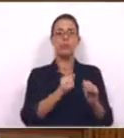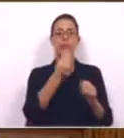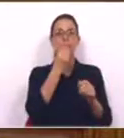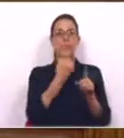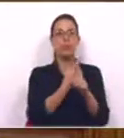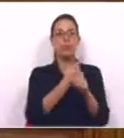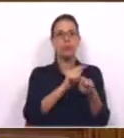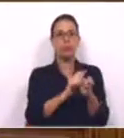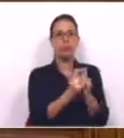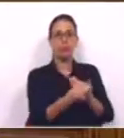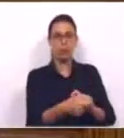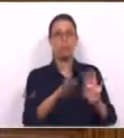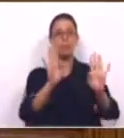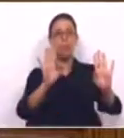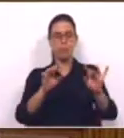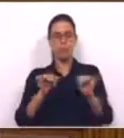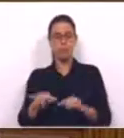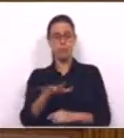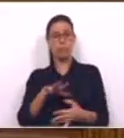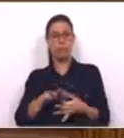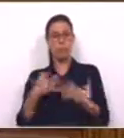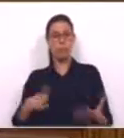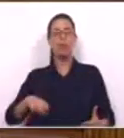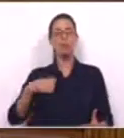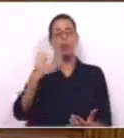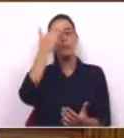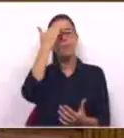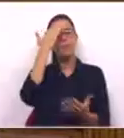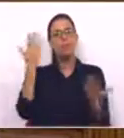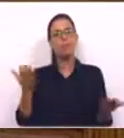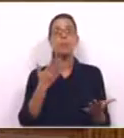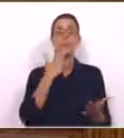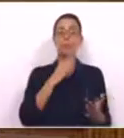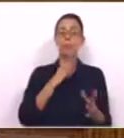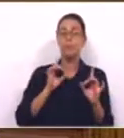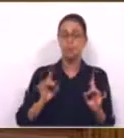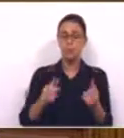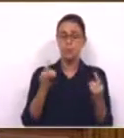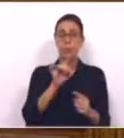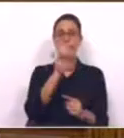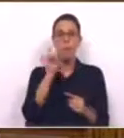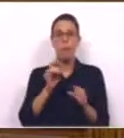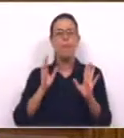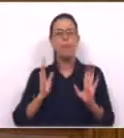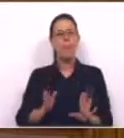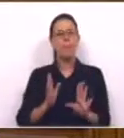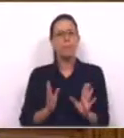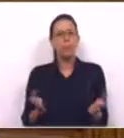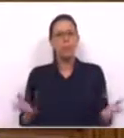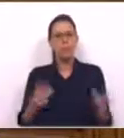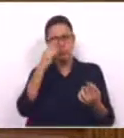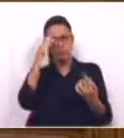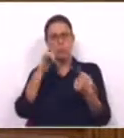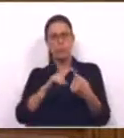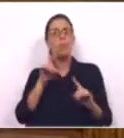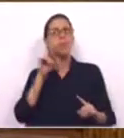geneticamente modificados bom neste quadro Os Verdes consideram que pelo menos há uma questão que deve ser feita no